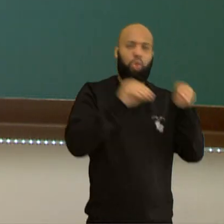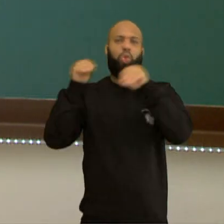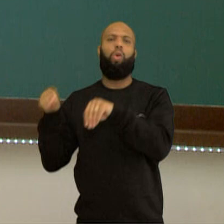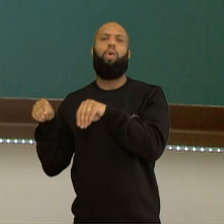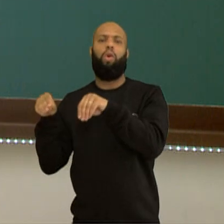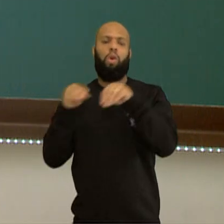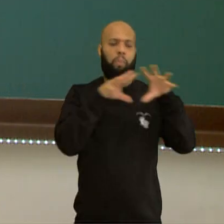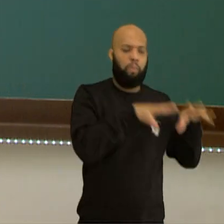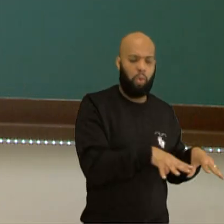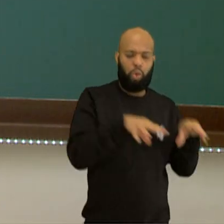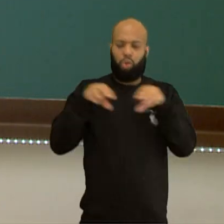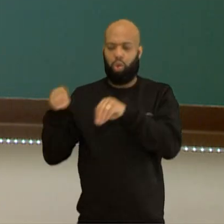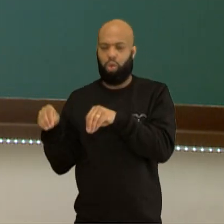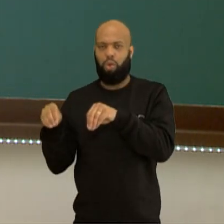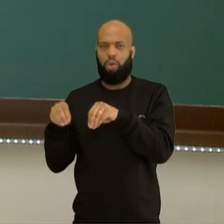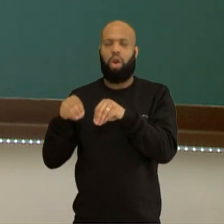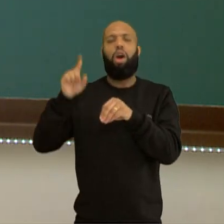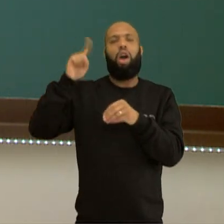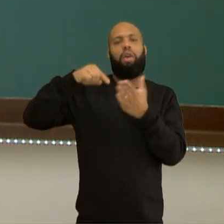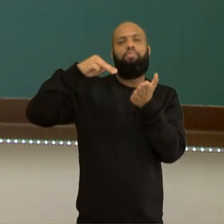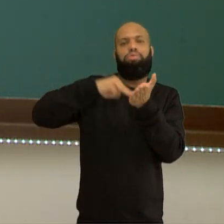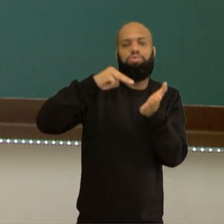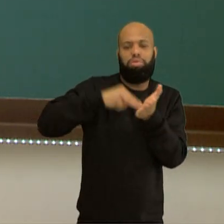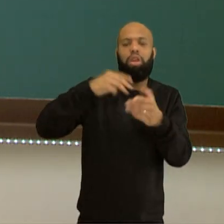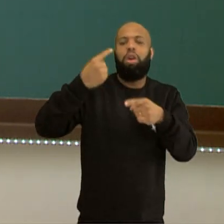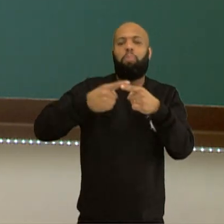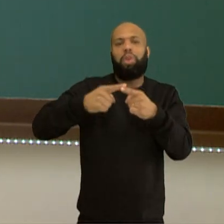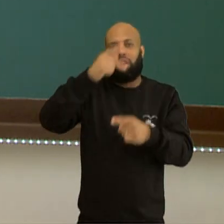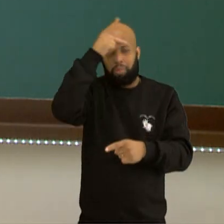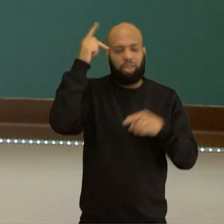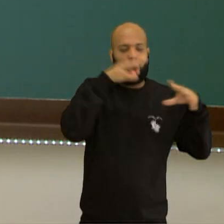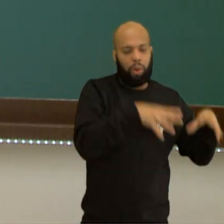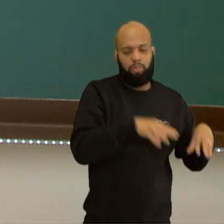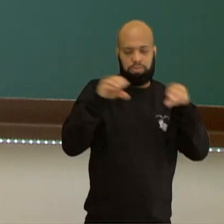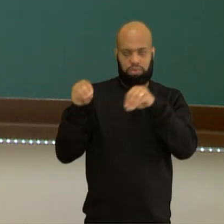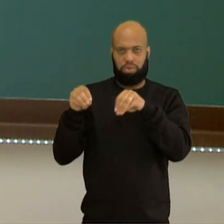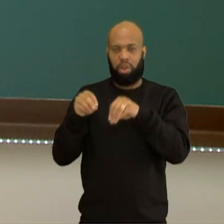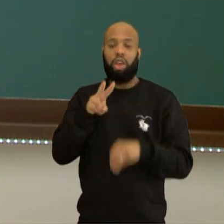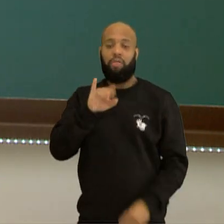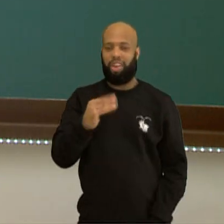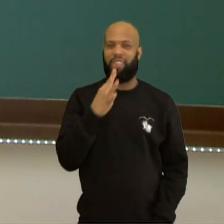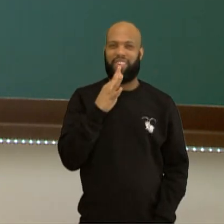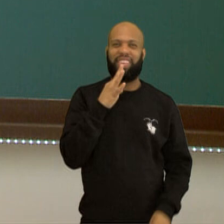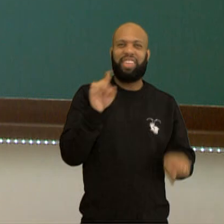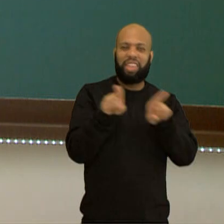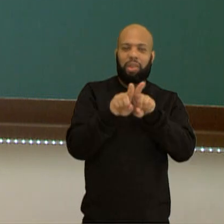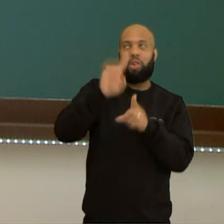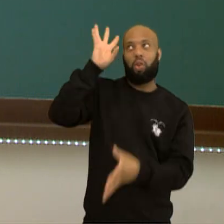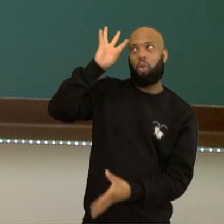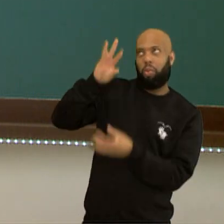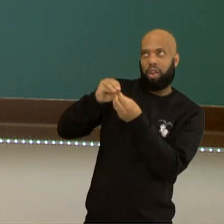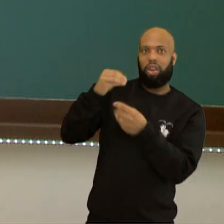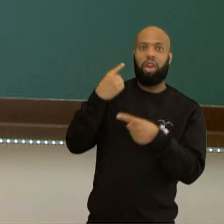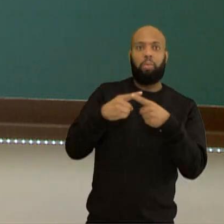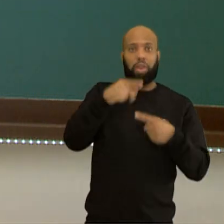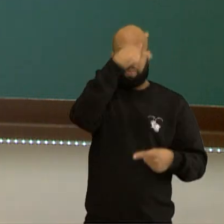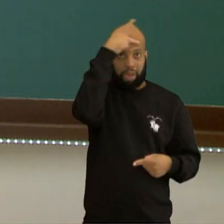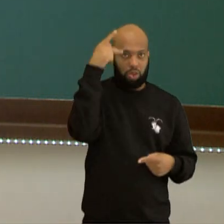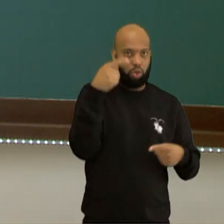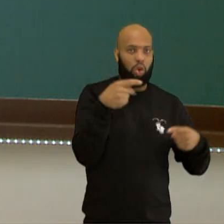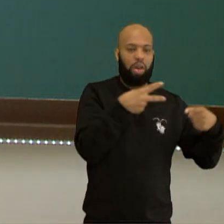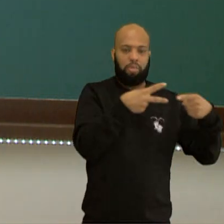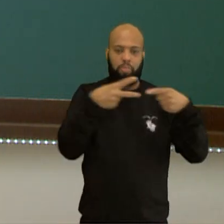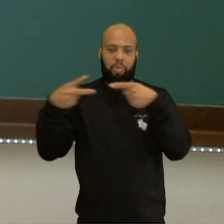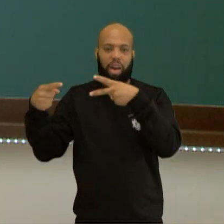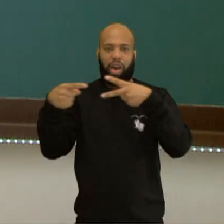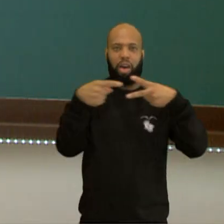outro? Então, esses são os motivos, o porquê que as pessoas mudam. Vamos conhecer, vamos entender por que as pessoas migram, por que elas